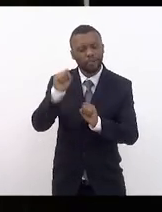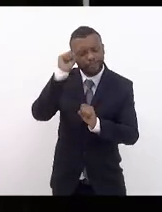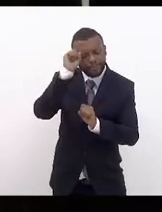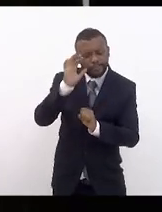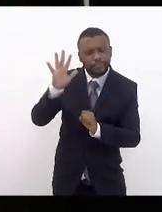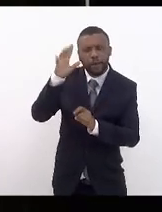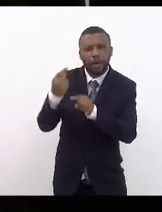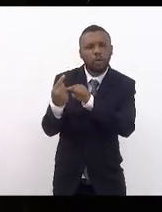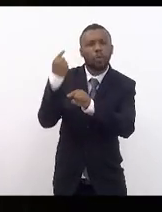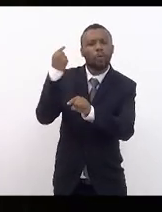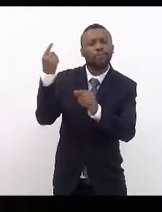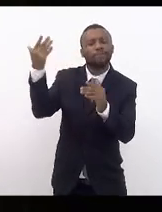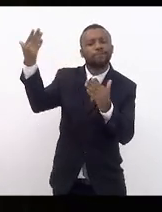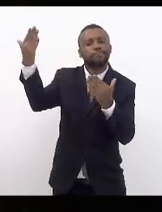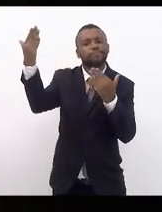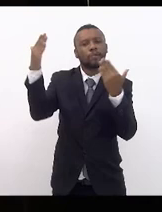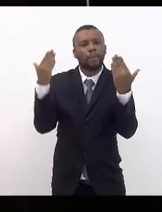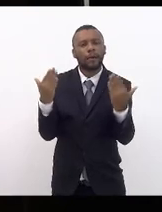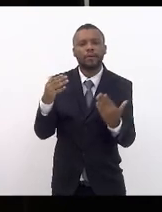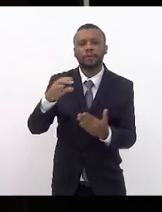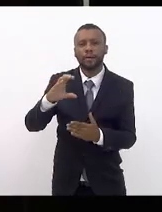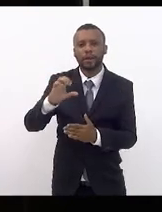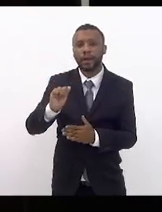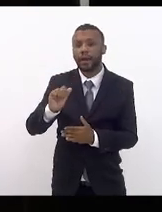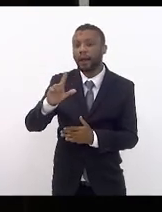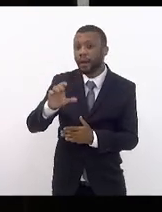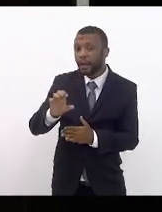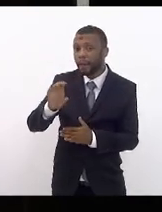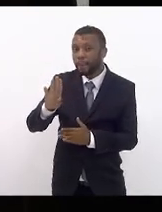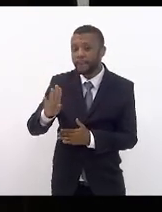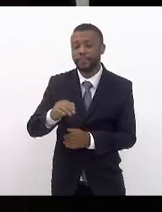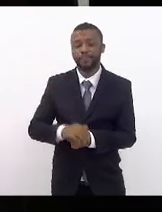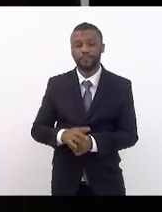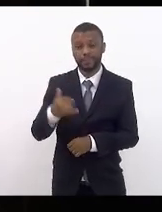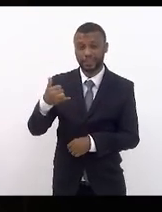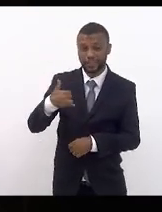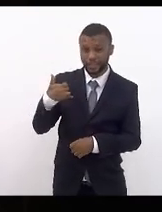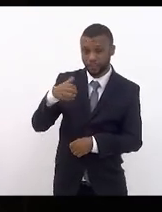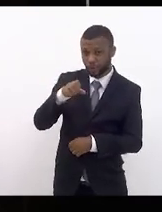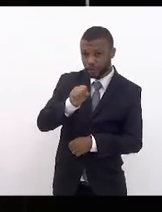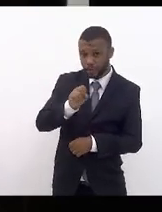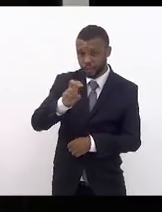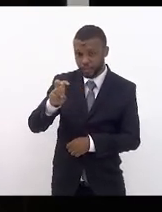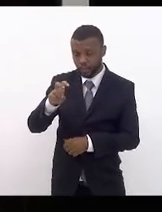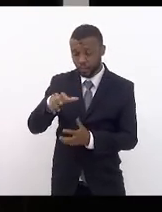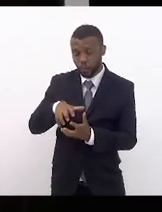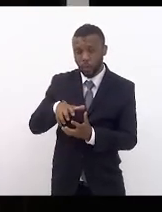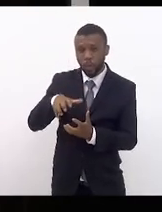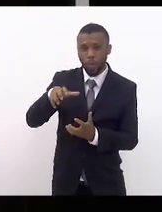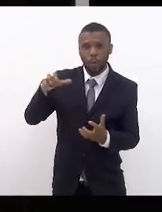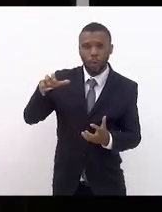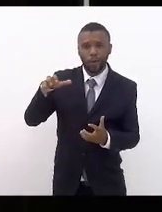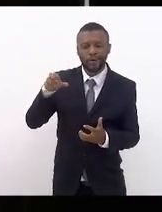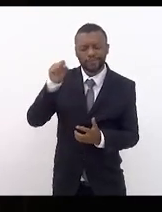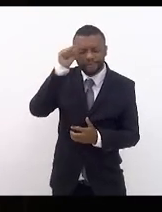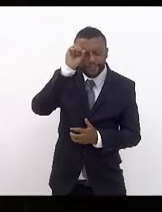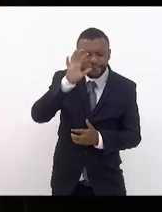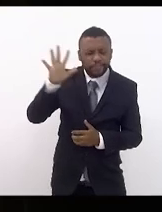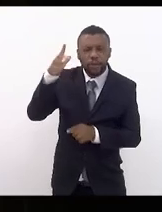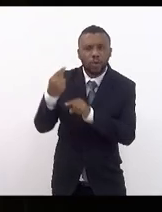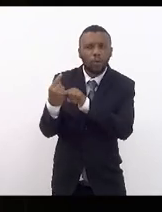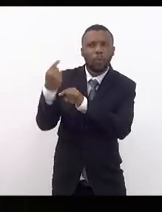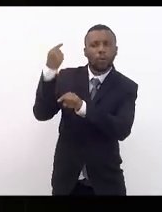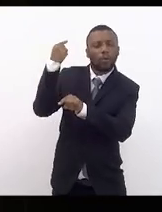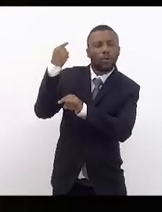Caleb. Caleb disse assim, estava com 85 anos. E quando ele olhou para trás, ele disse: